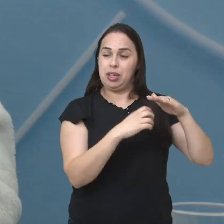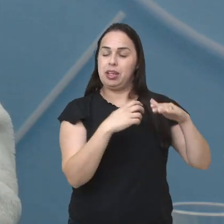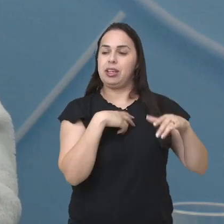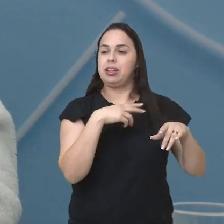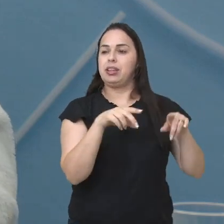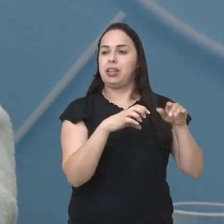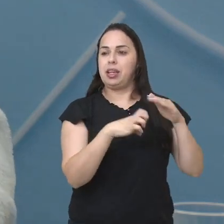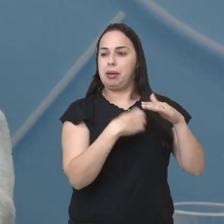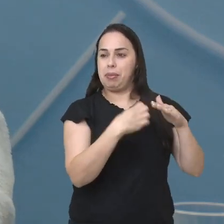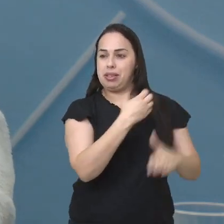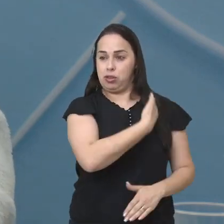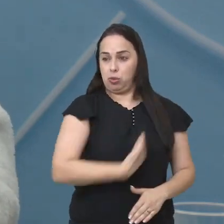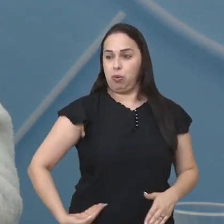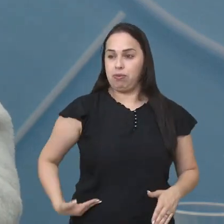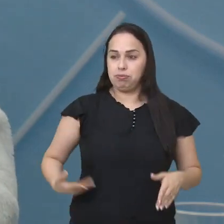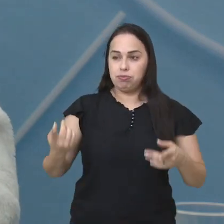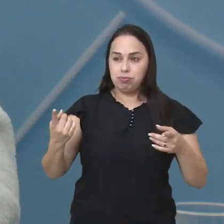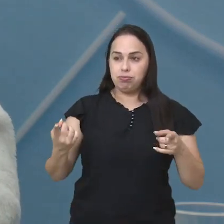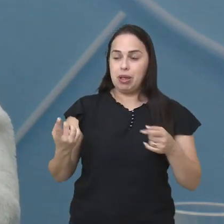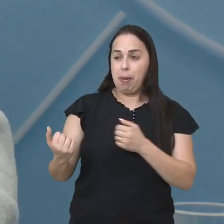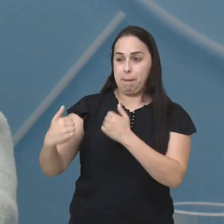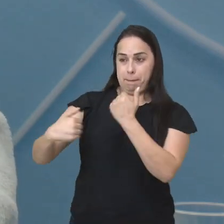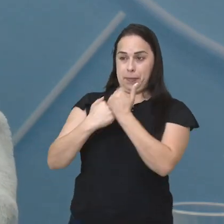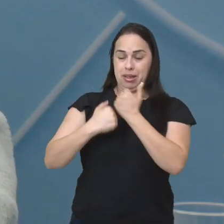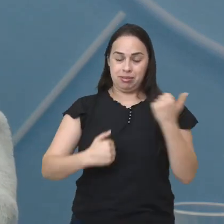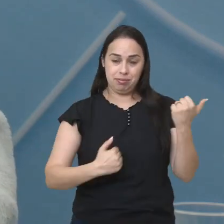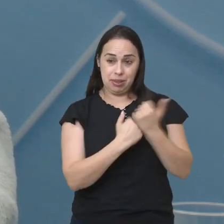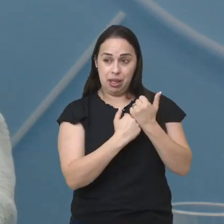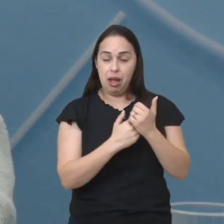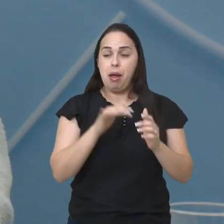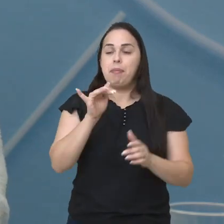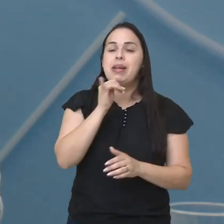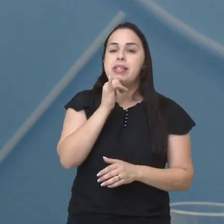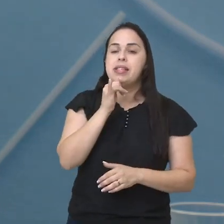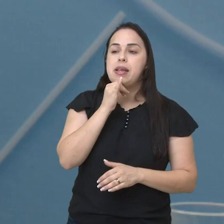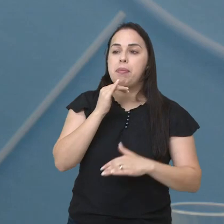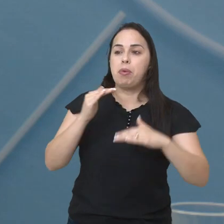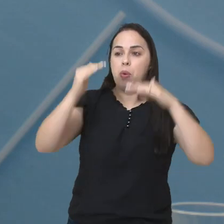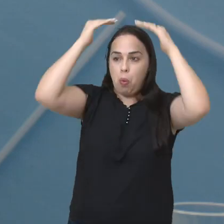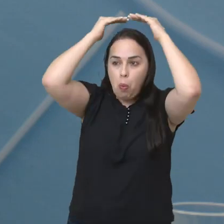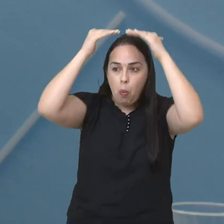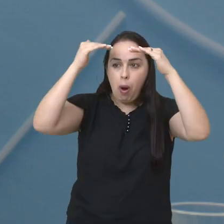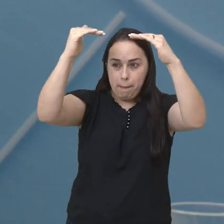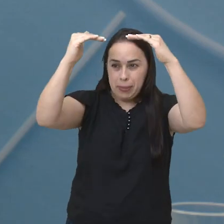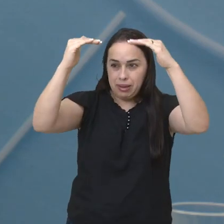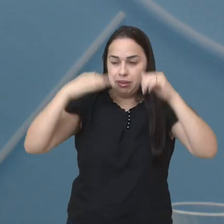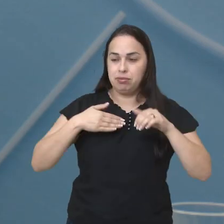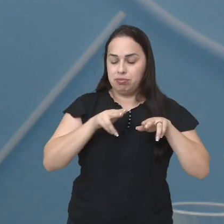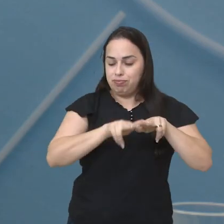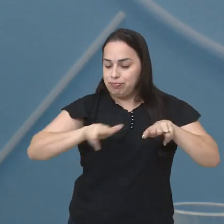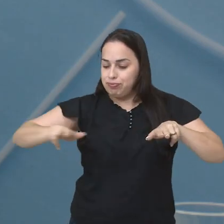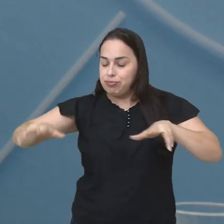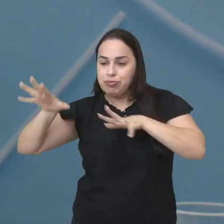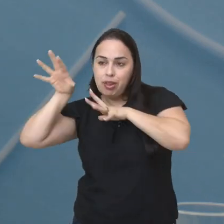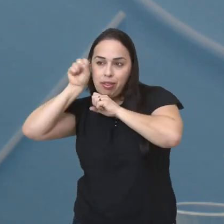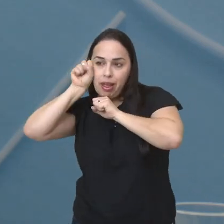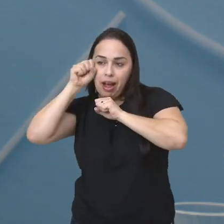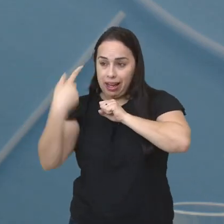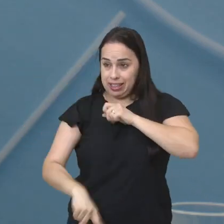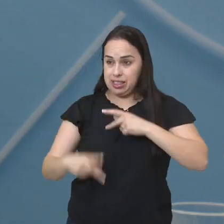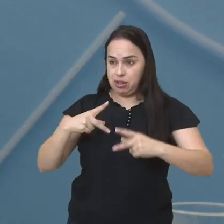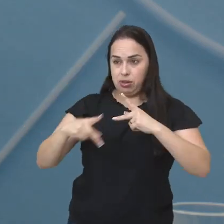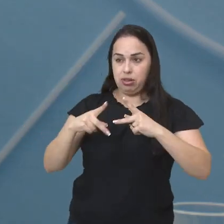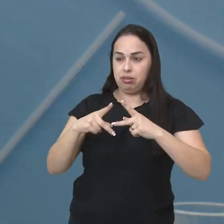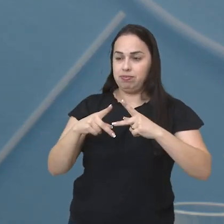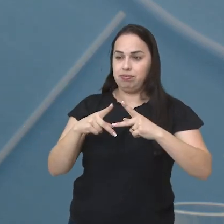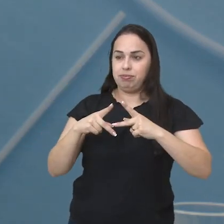só que a diferença da questão dos abrigos aqui em São José, nós ainda não